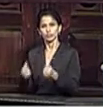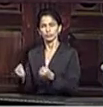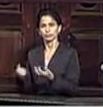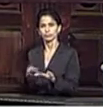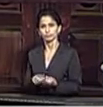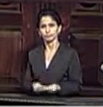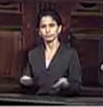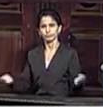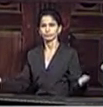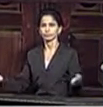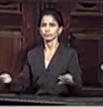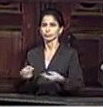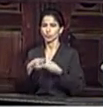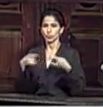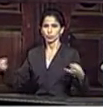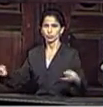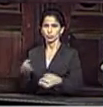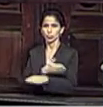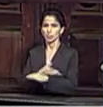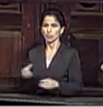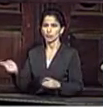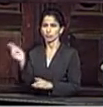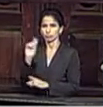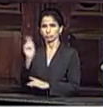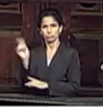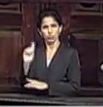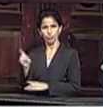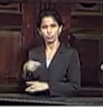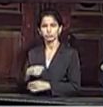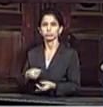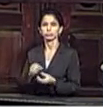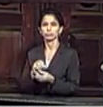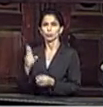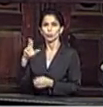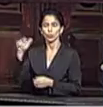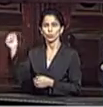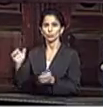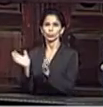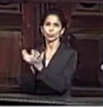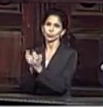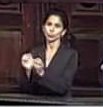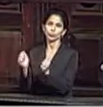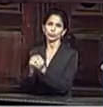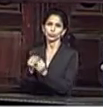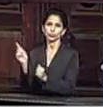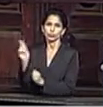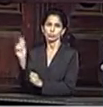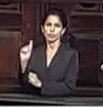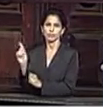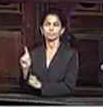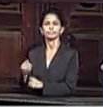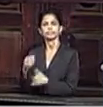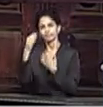mesa, cheque em branco, eu não passo em hipótese nenhuma, nem o meu partido. Obrigado, senhor presidente, era isso que eu tinha a dizer.